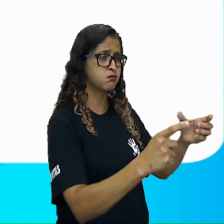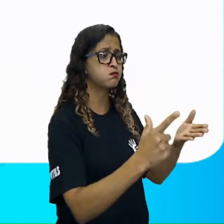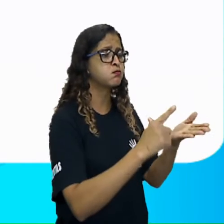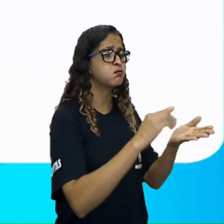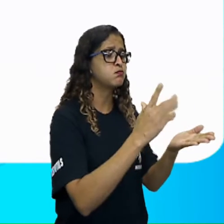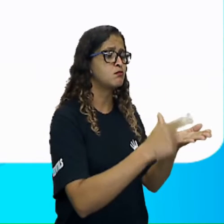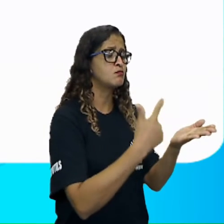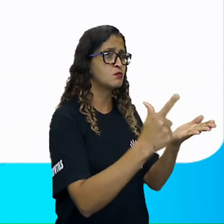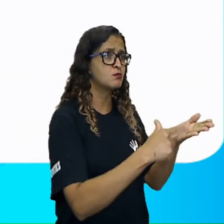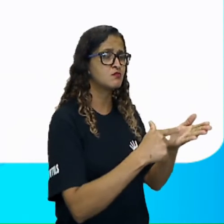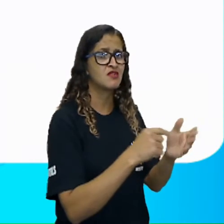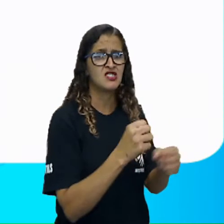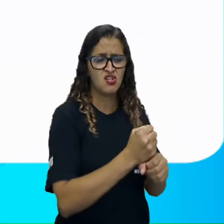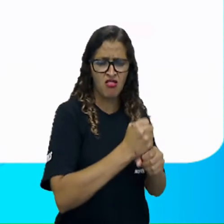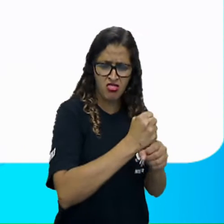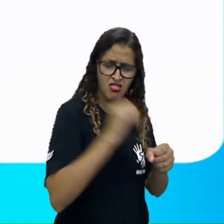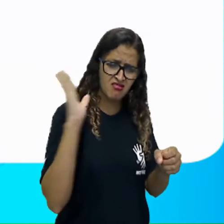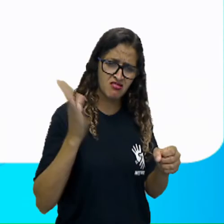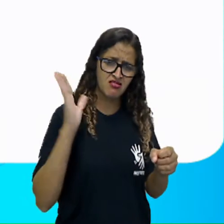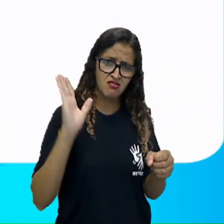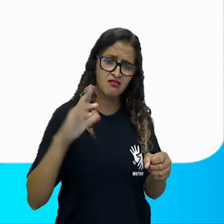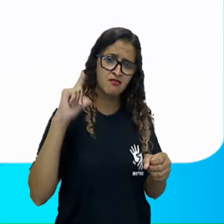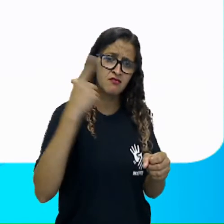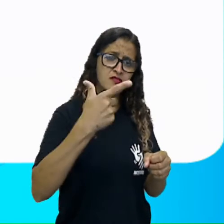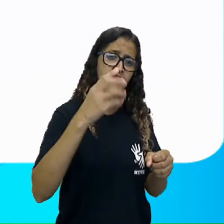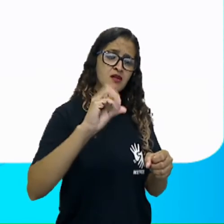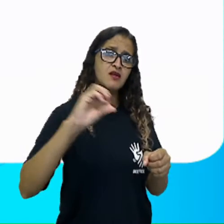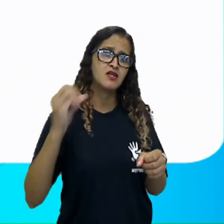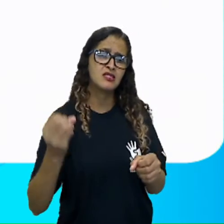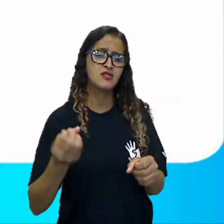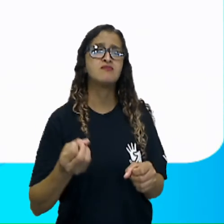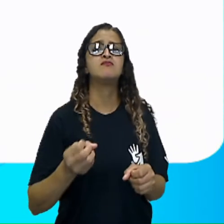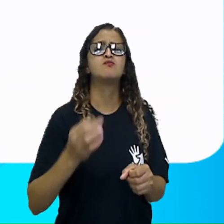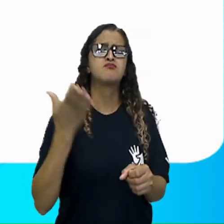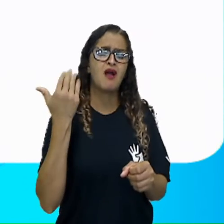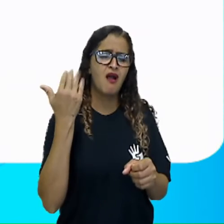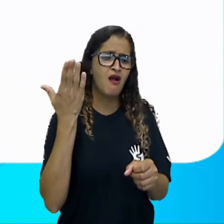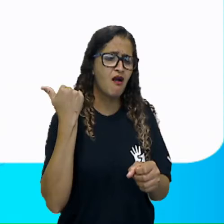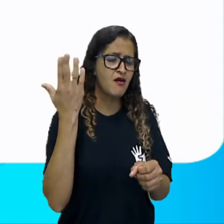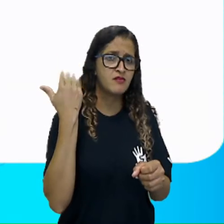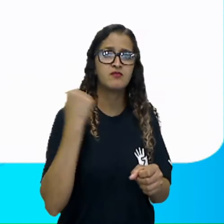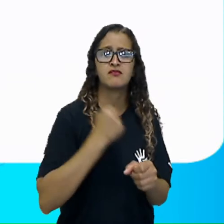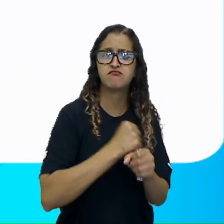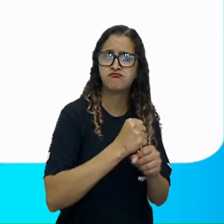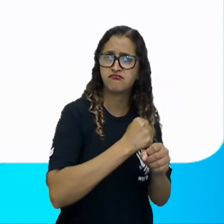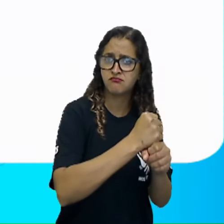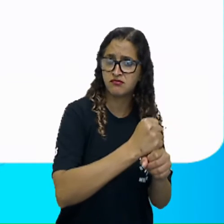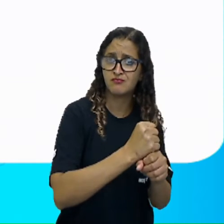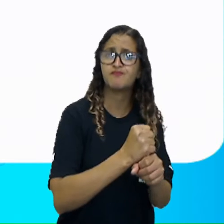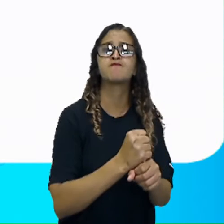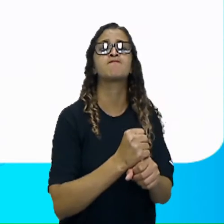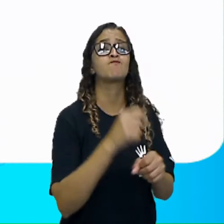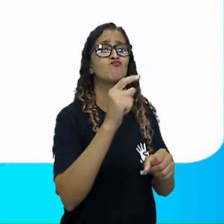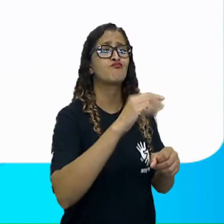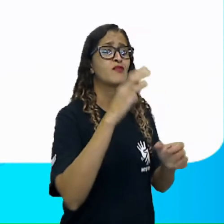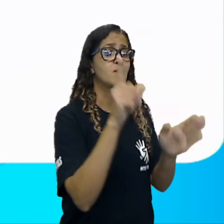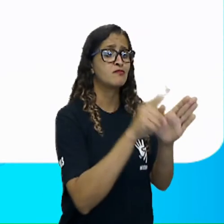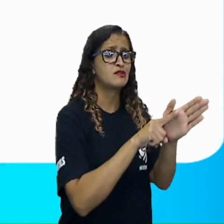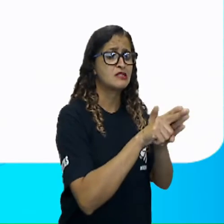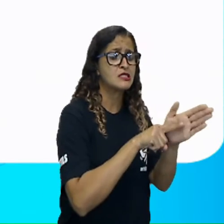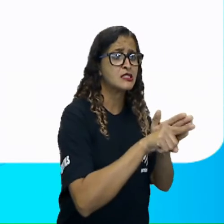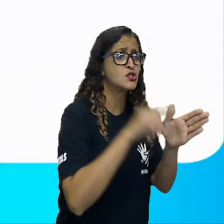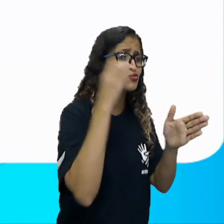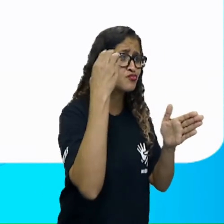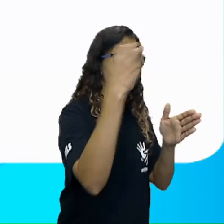Com 200 anos, este é o mais antigo museu e instituição científica